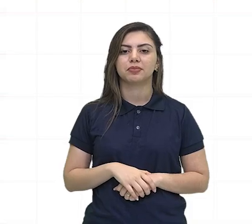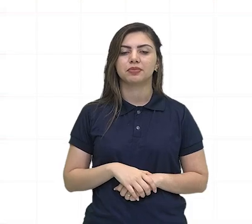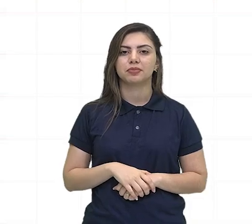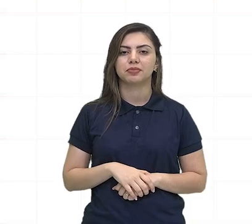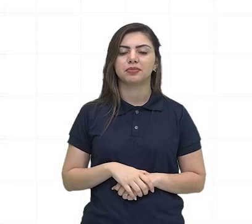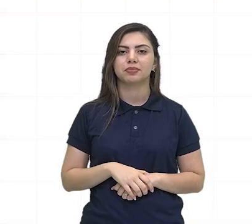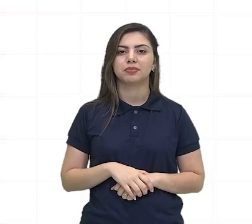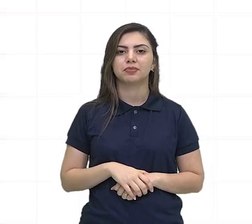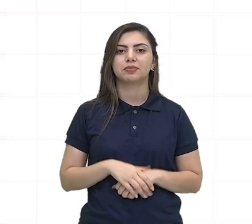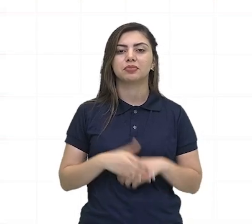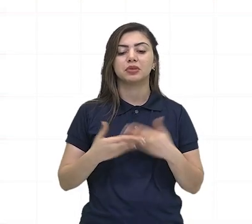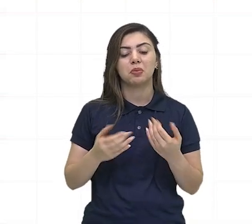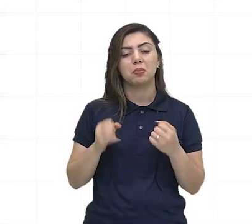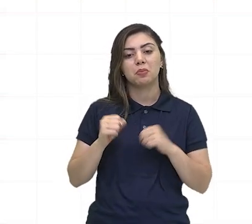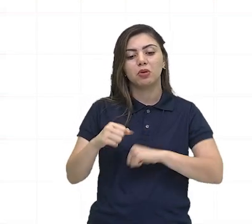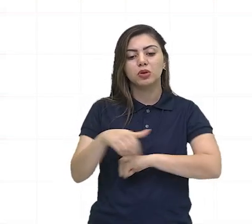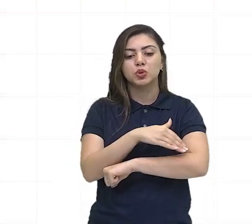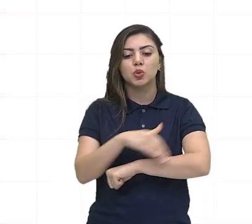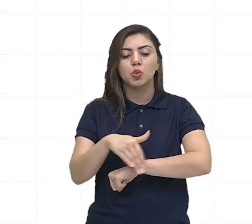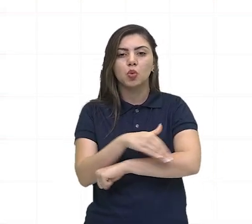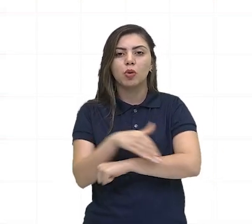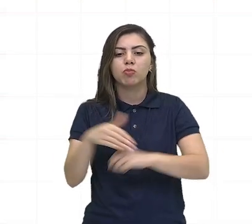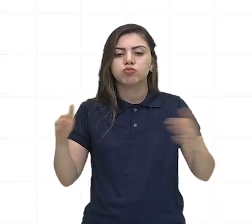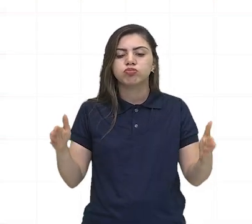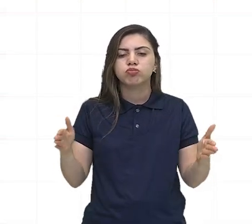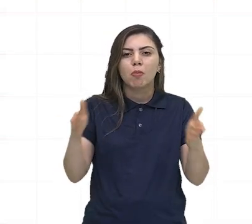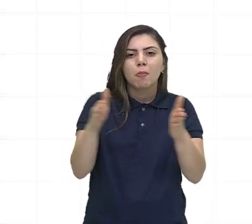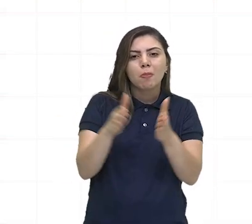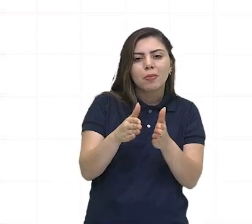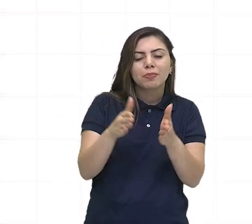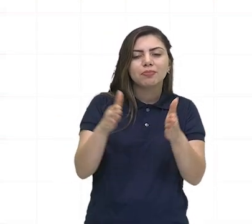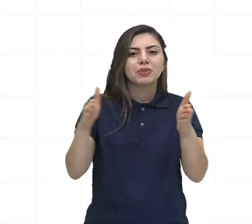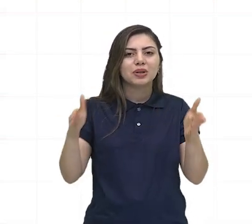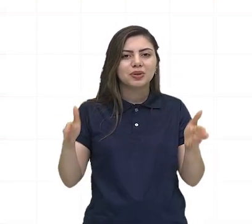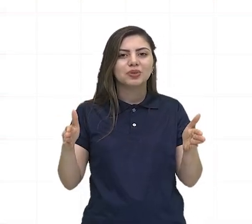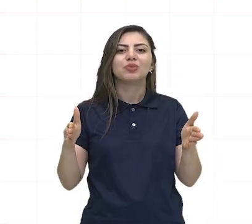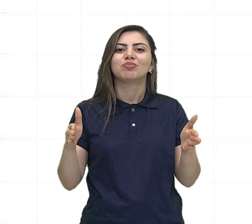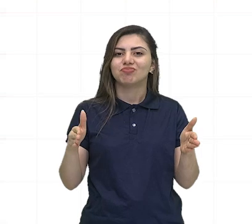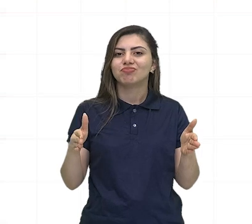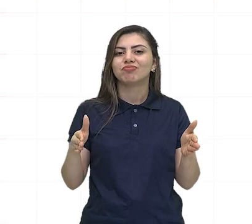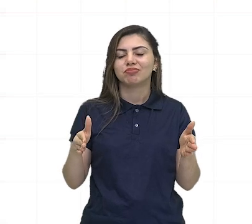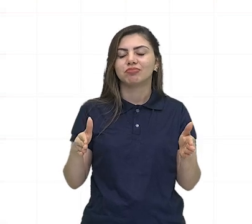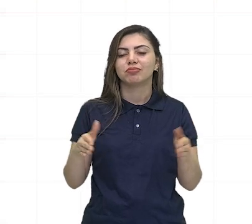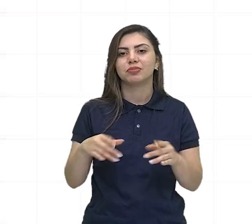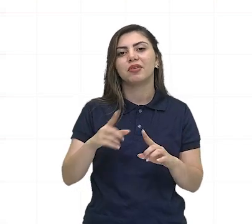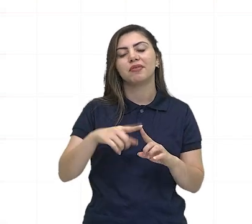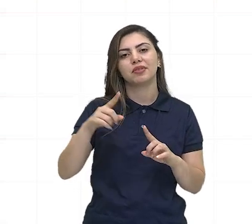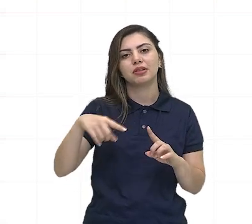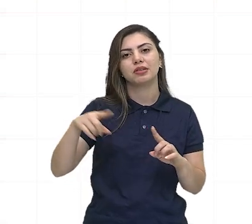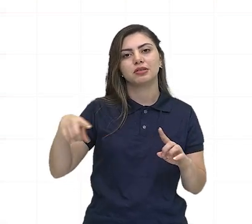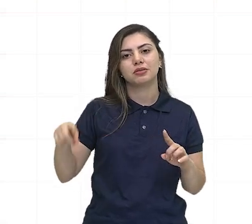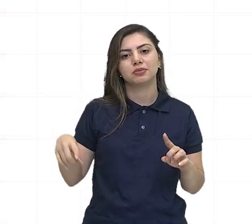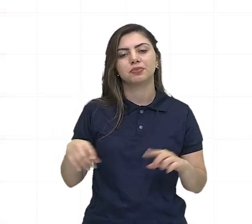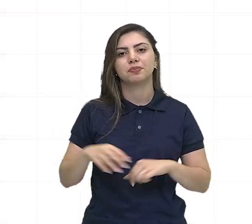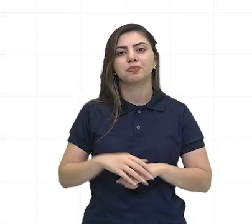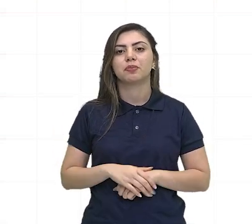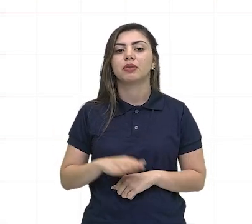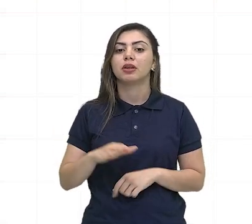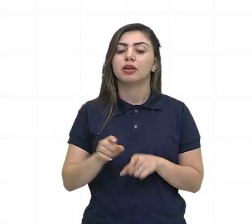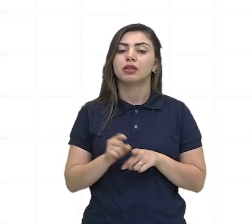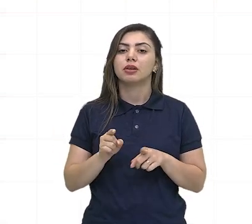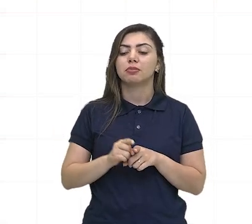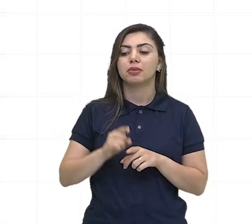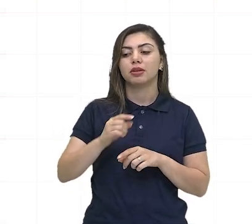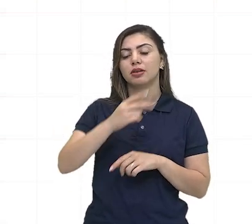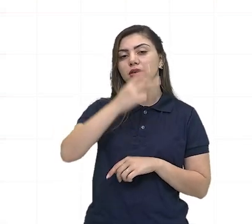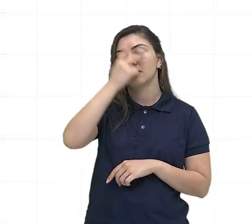mesmos bairros, né? As ruas, essas construções, elas se diferenciam de um bairro para o outro. E também mudam os